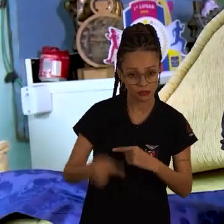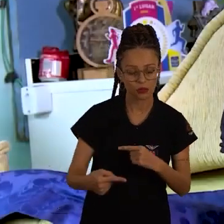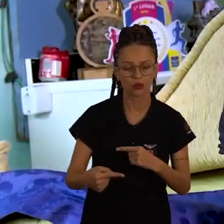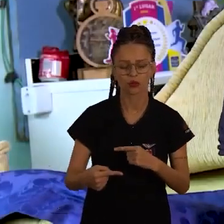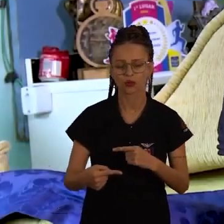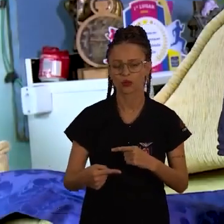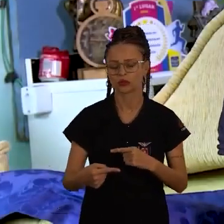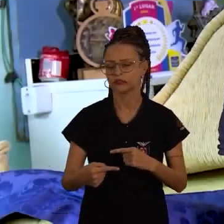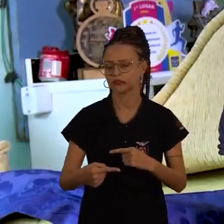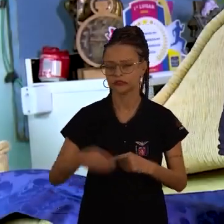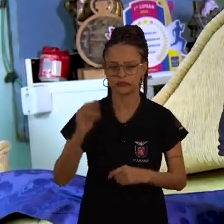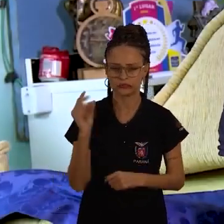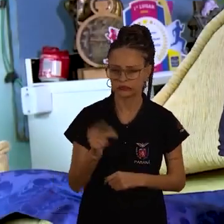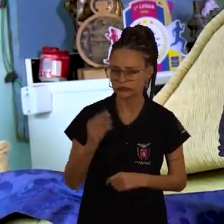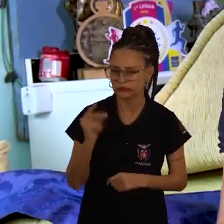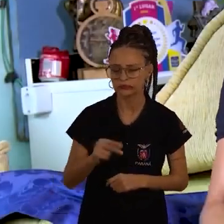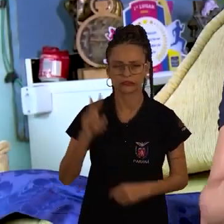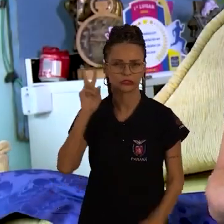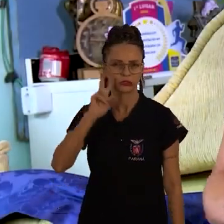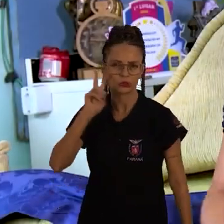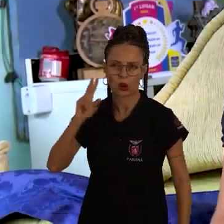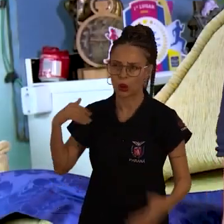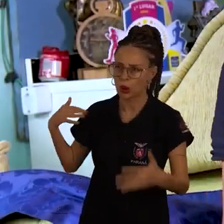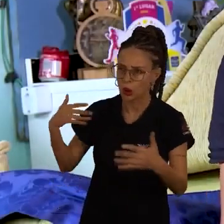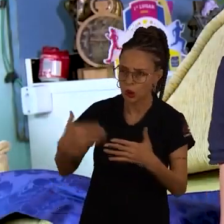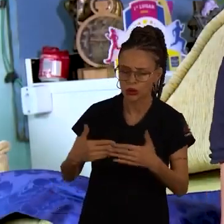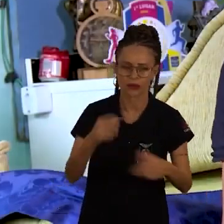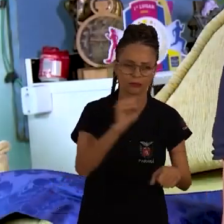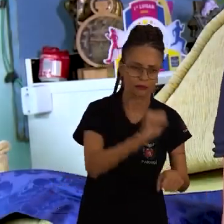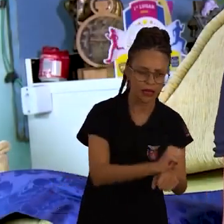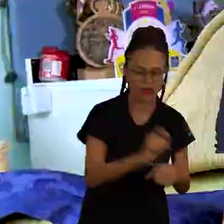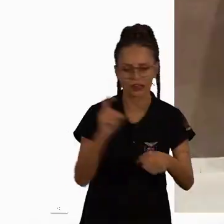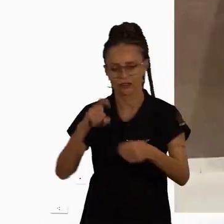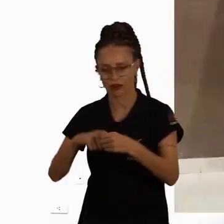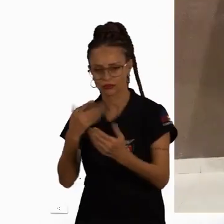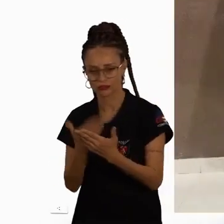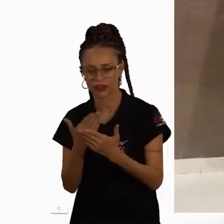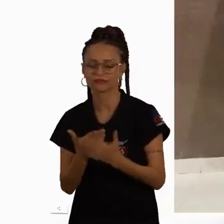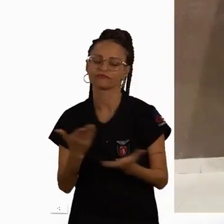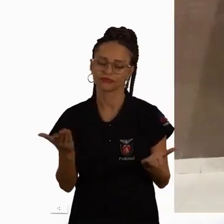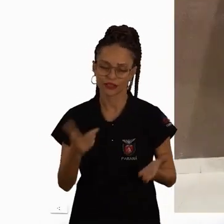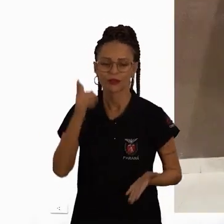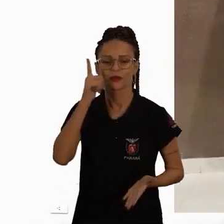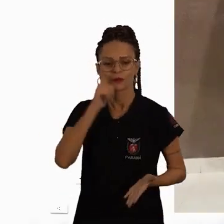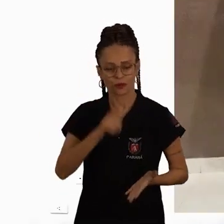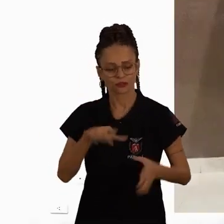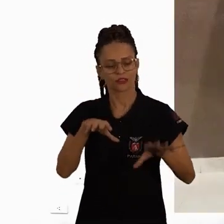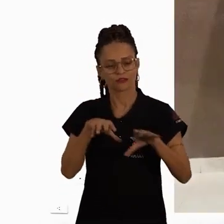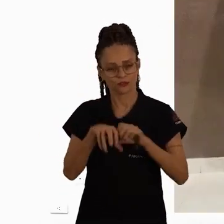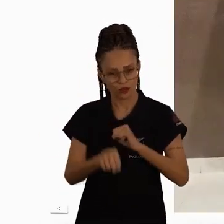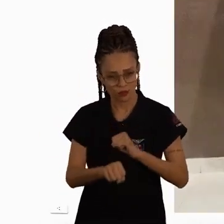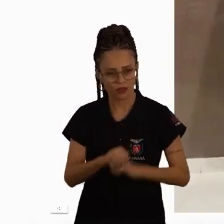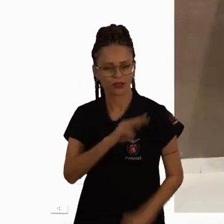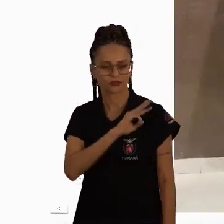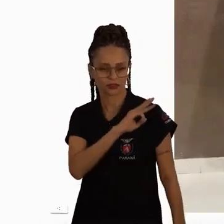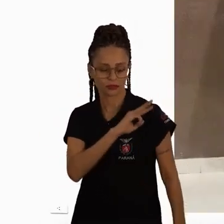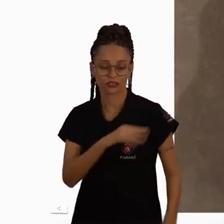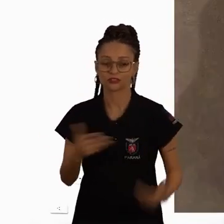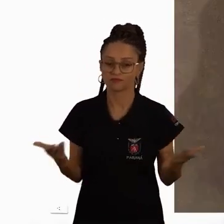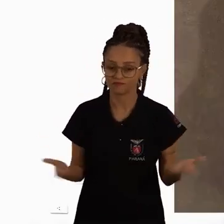Depois de muito tempo, de muita história, de muito vai e vem na escola, eu consegui terminar o ensino médio. E realmente